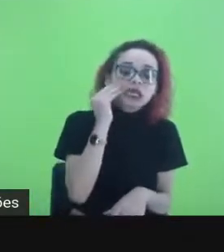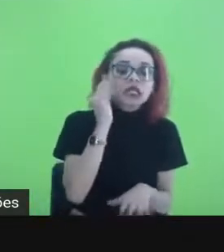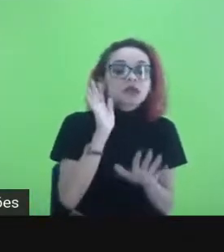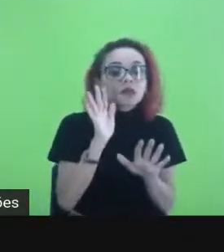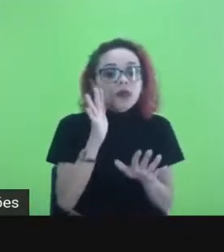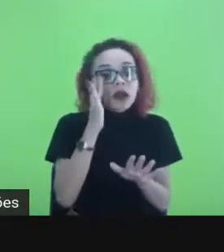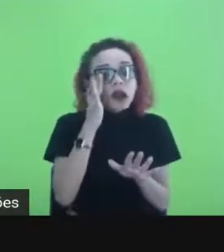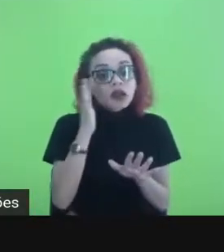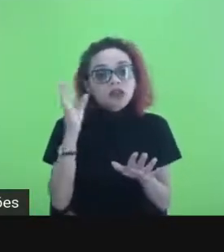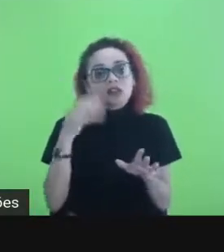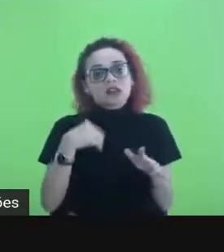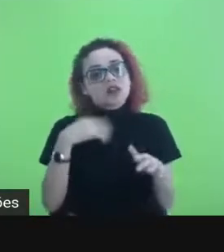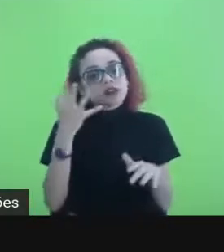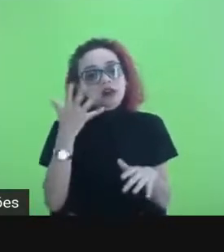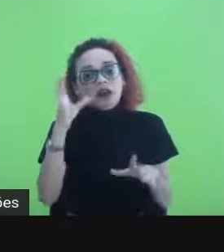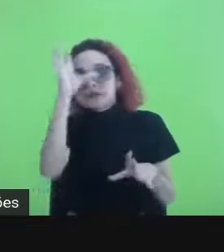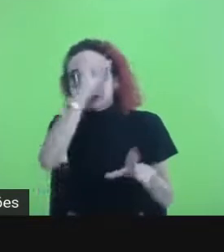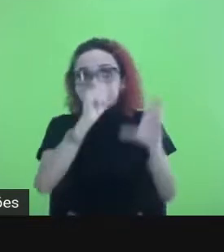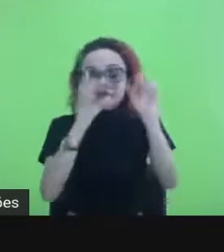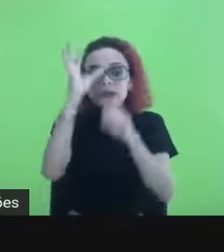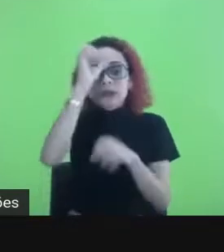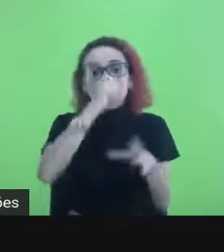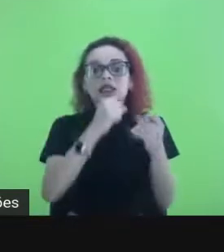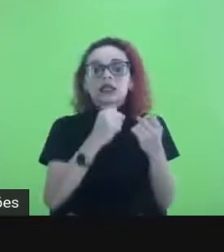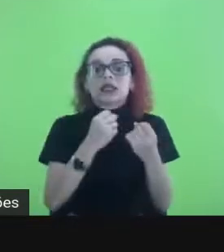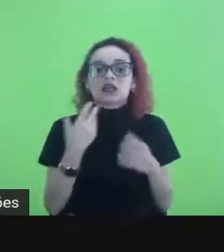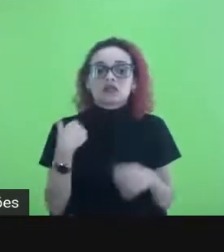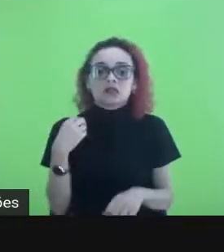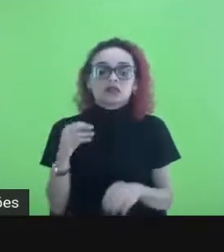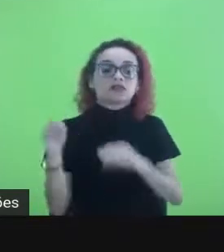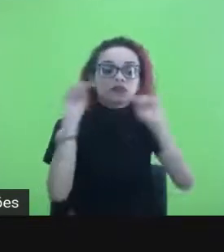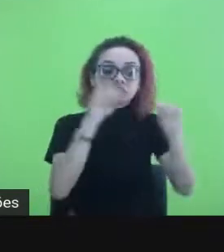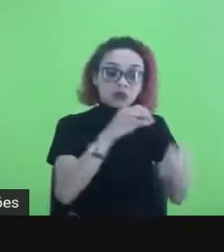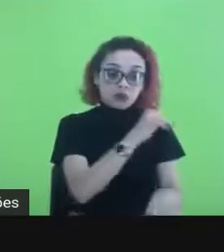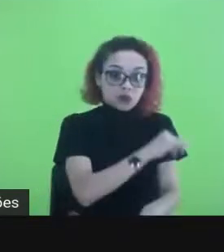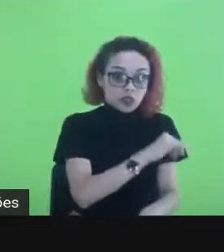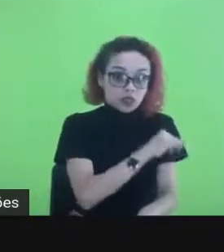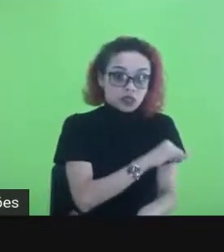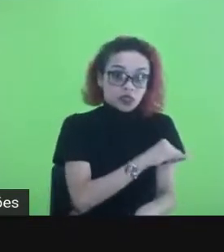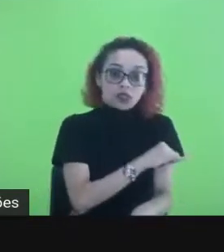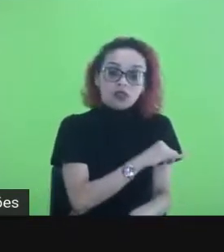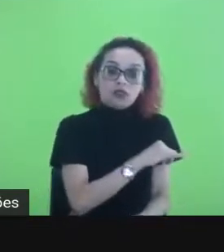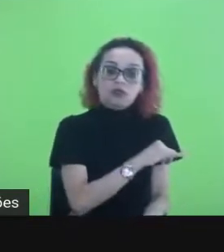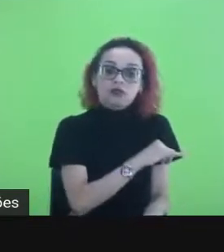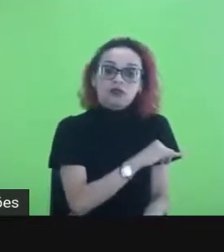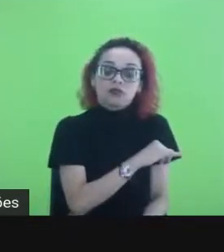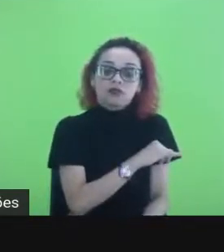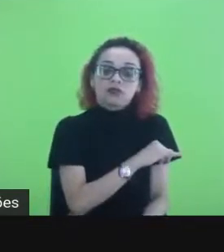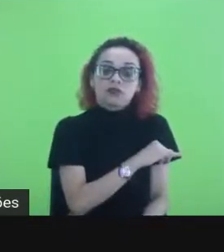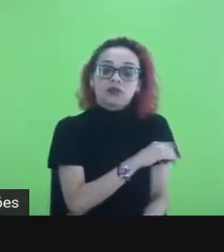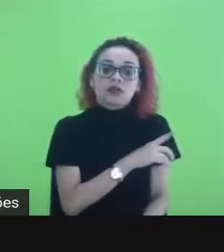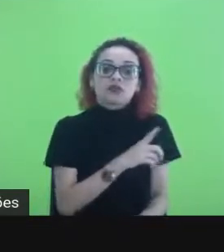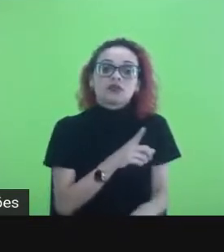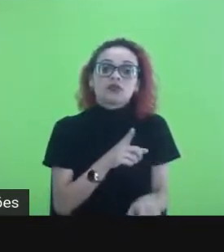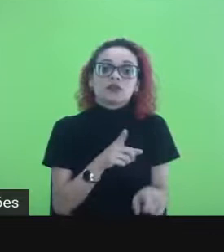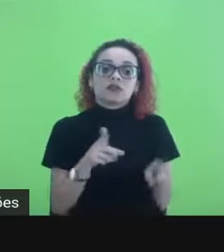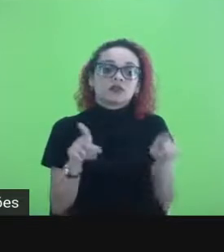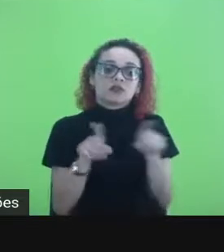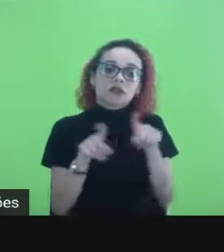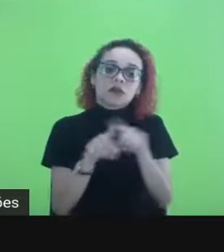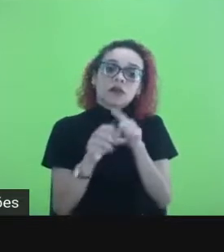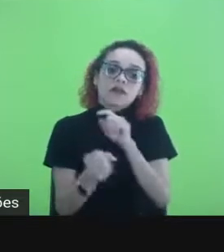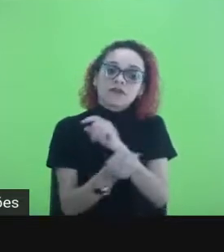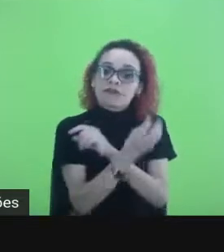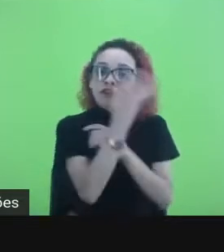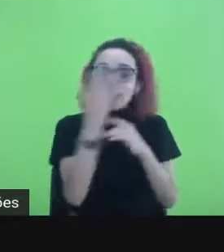mais aprendizados. E quando eu vim para o Rio, foi também uma série de outras conexões que já